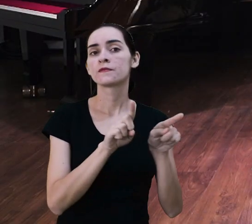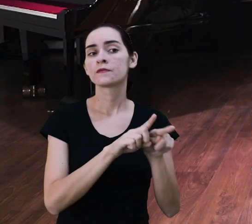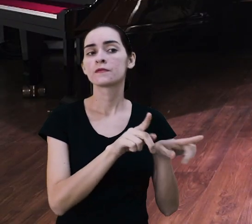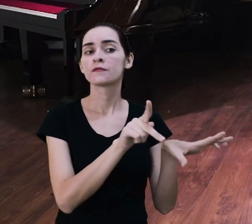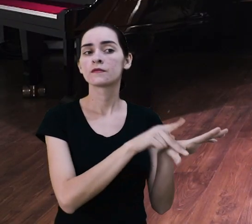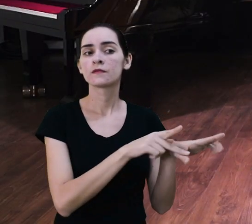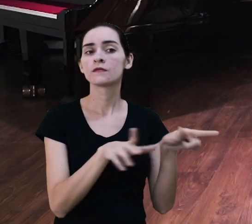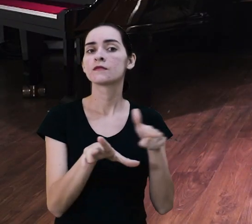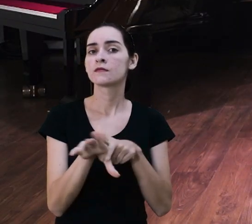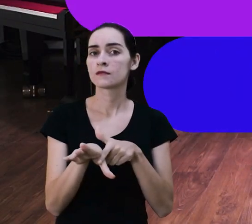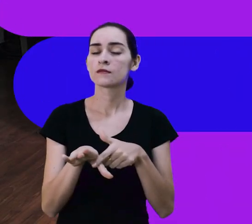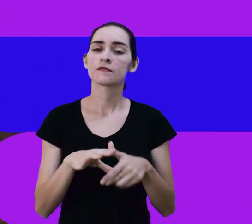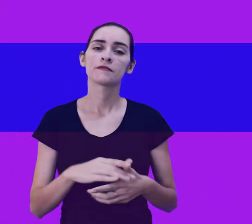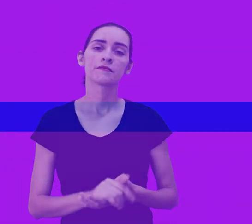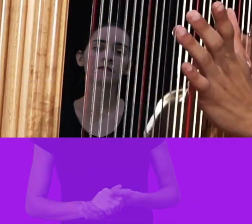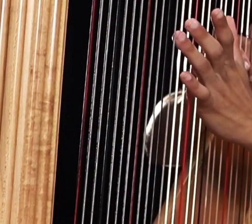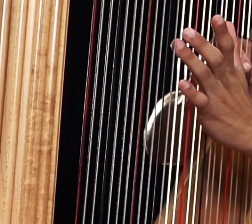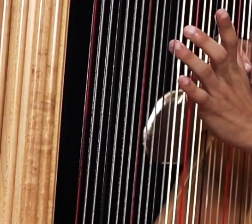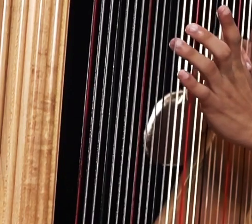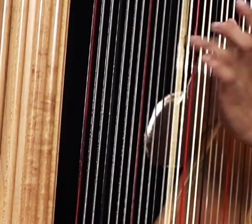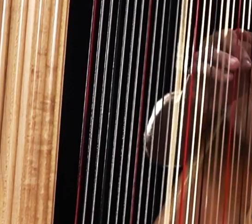pés?